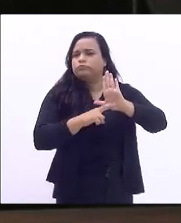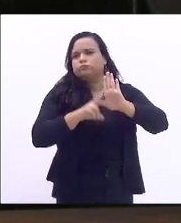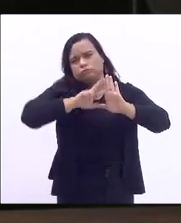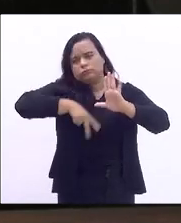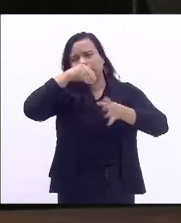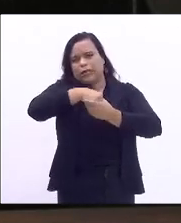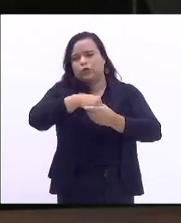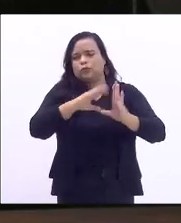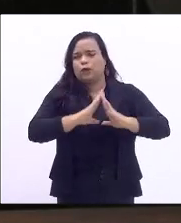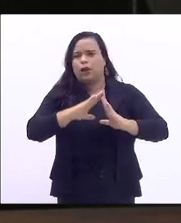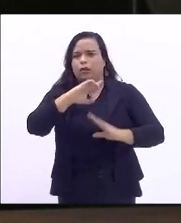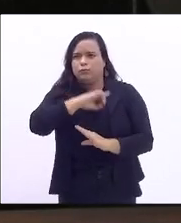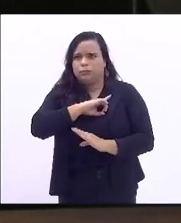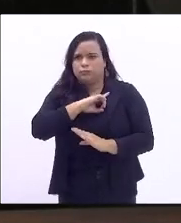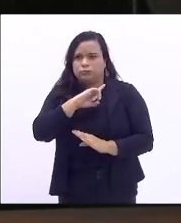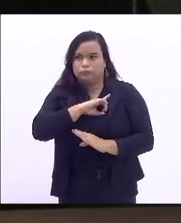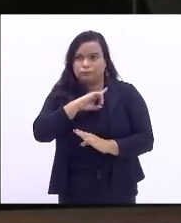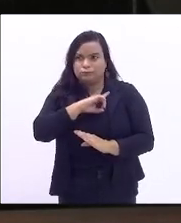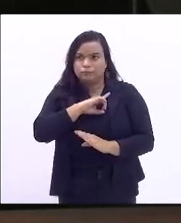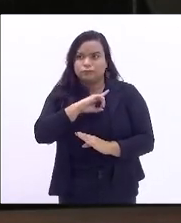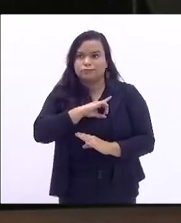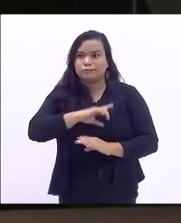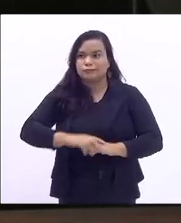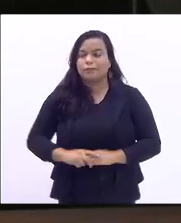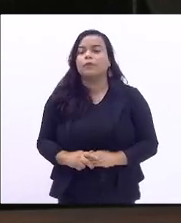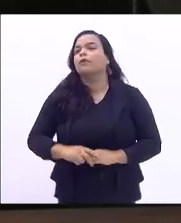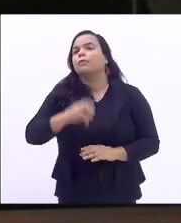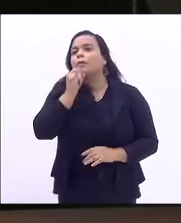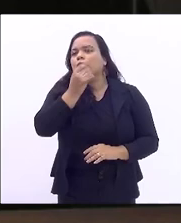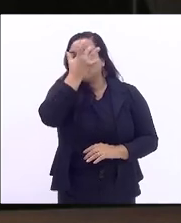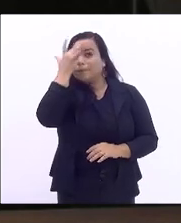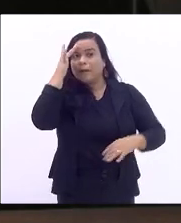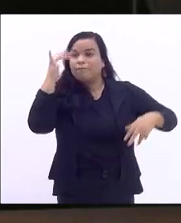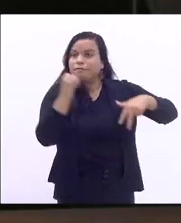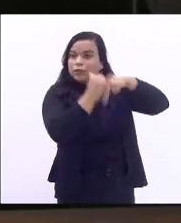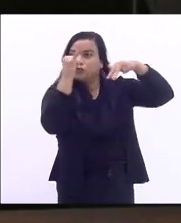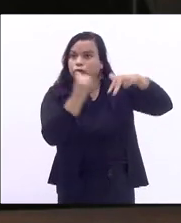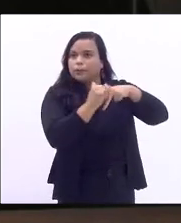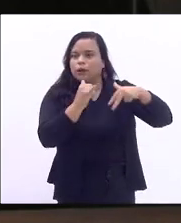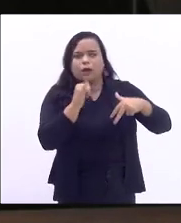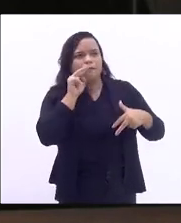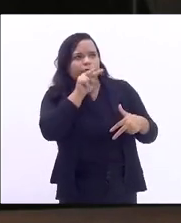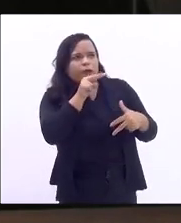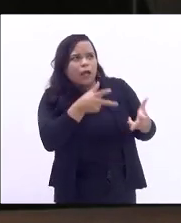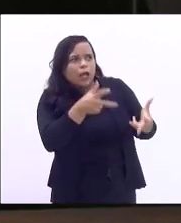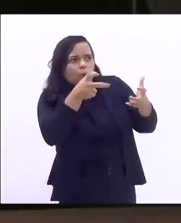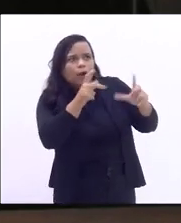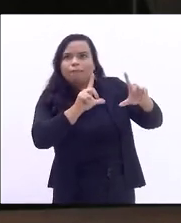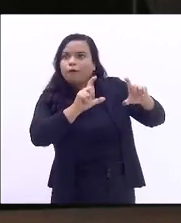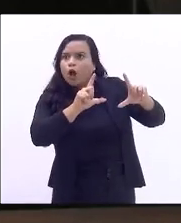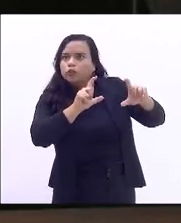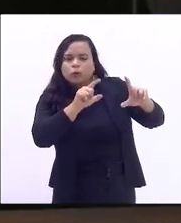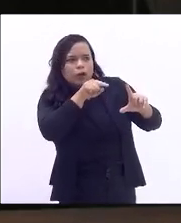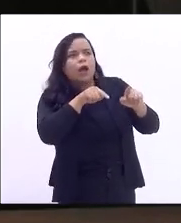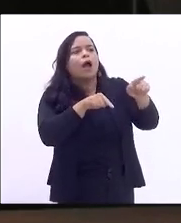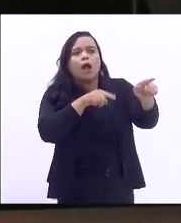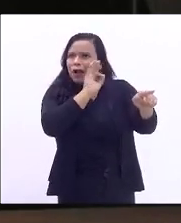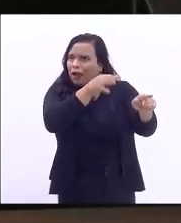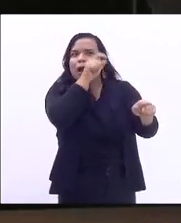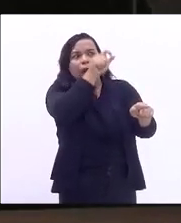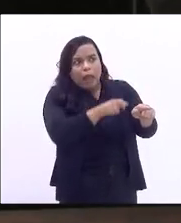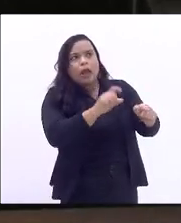delegacia quando uma vítima reconhecia alguém por meio de foto